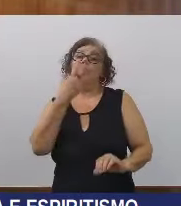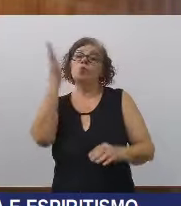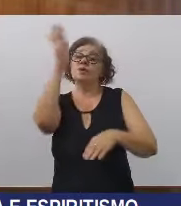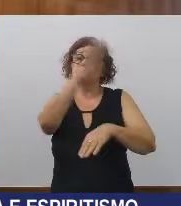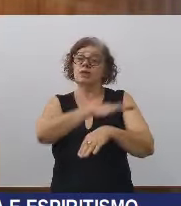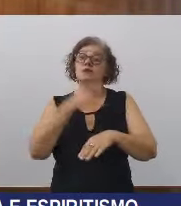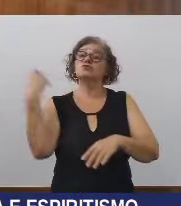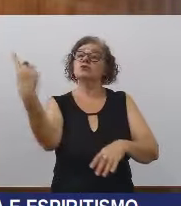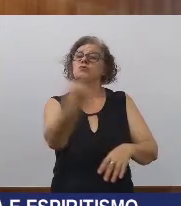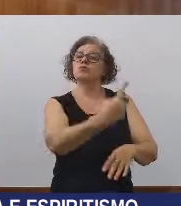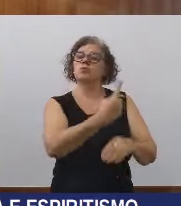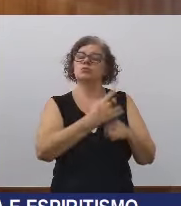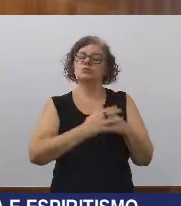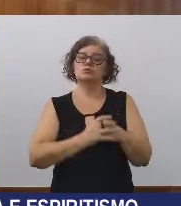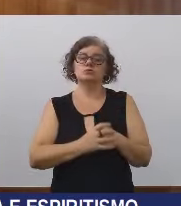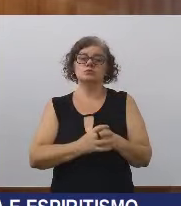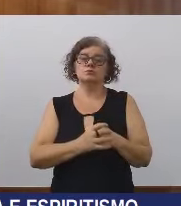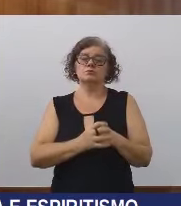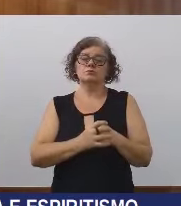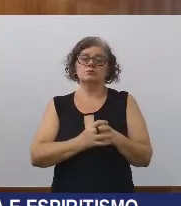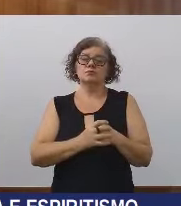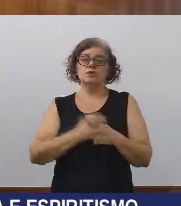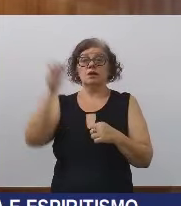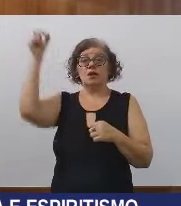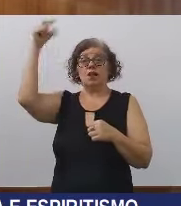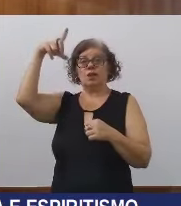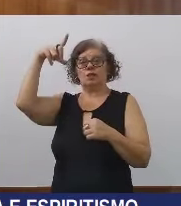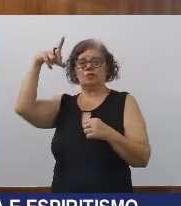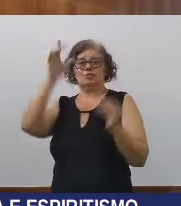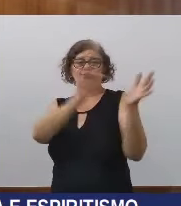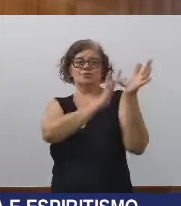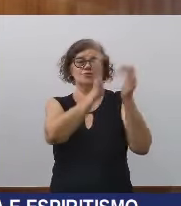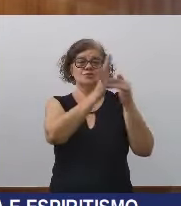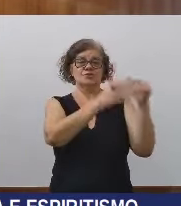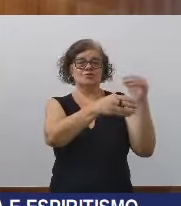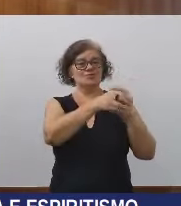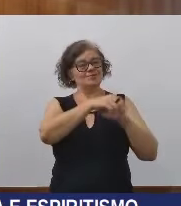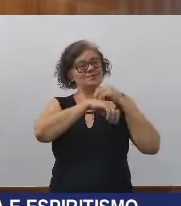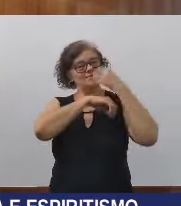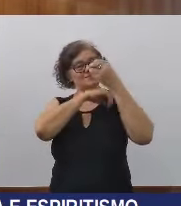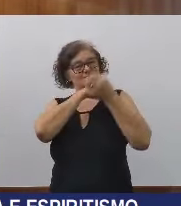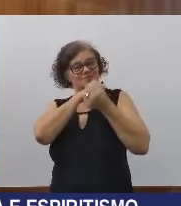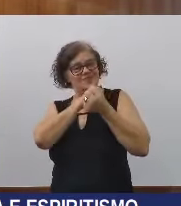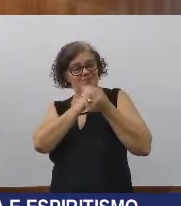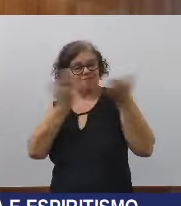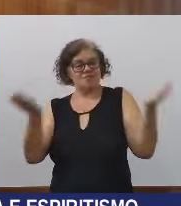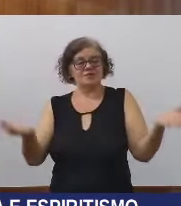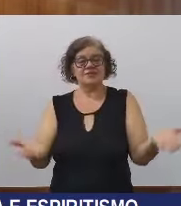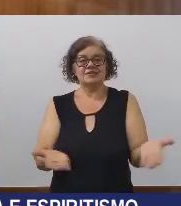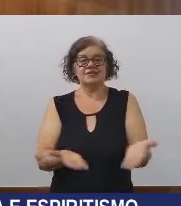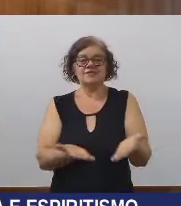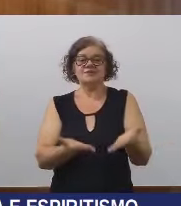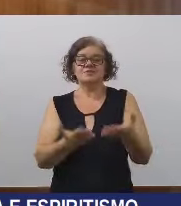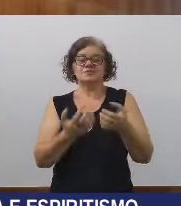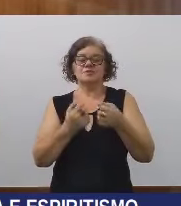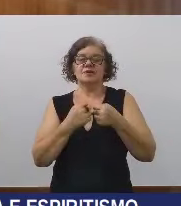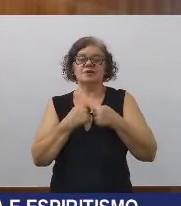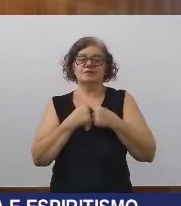Boa tarde a todos. Que a luz de Jesus possa nos envolver nesse